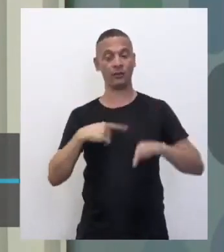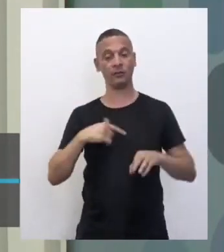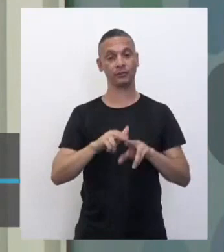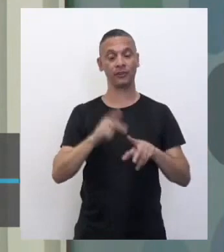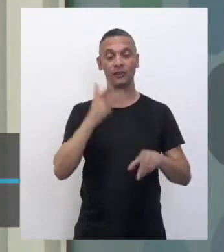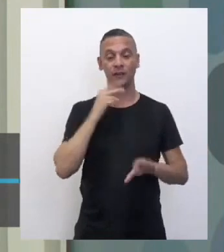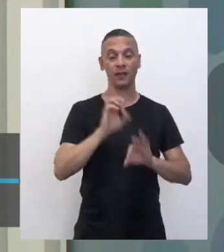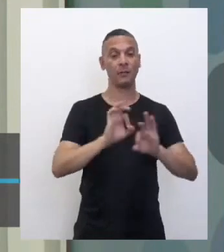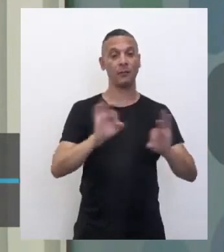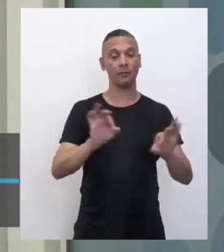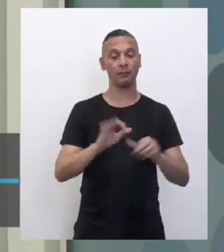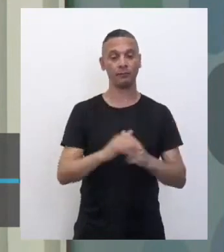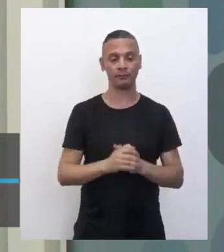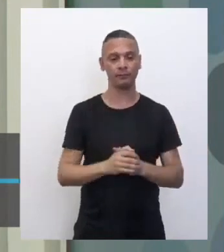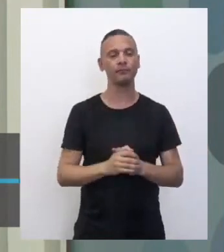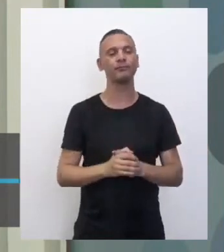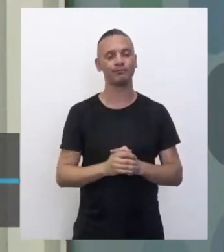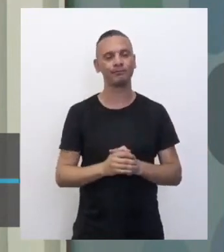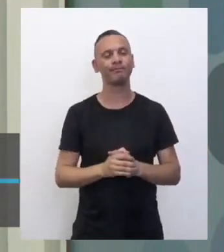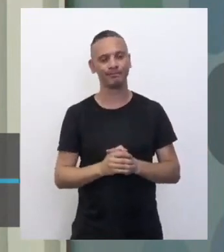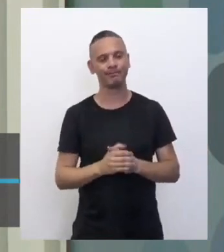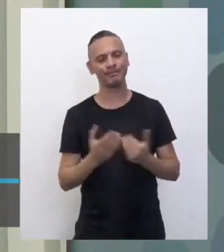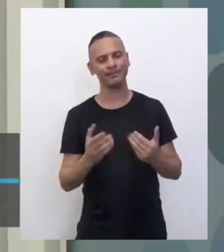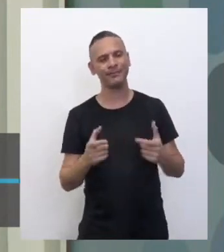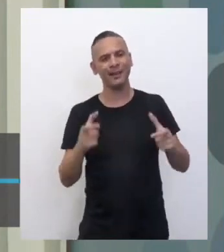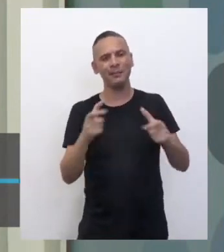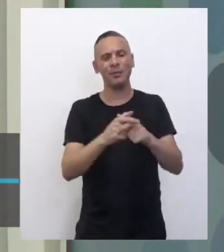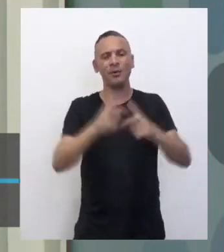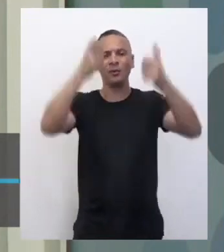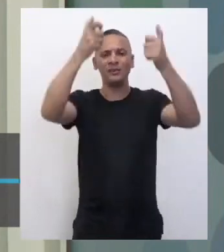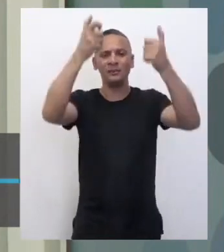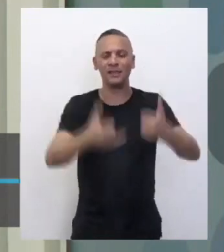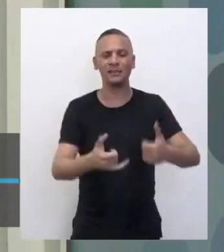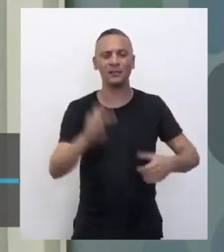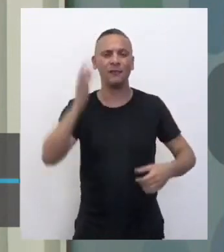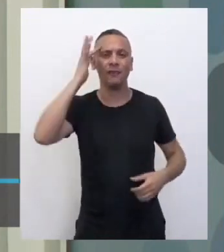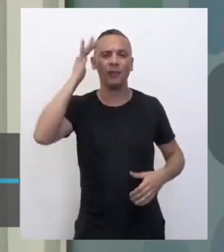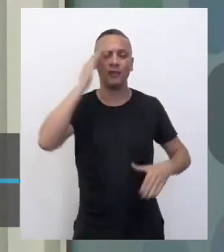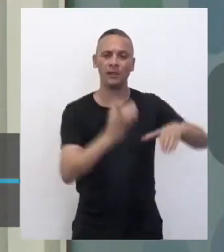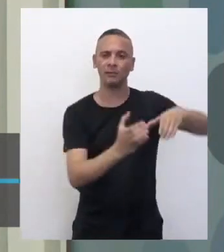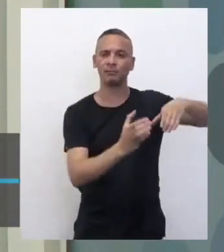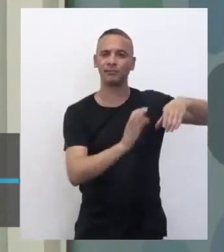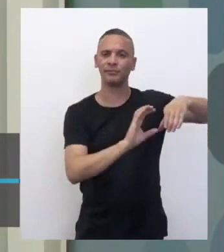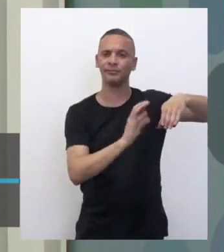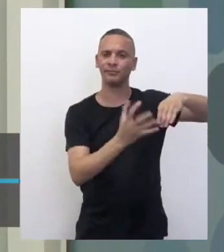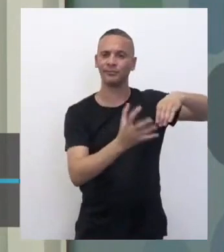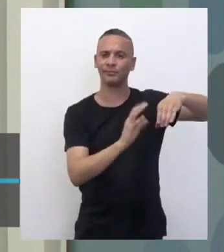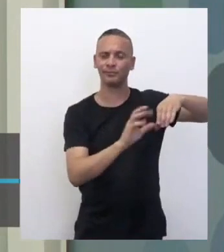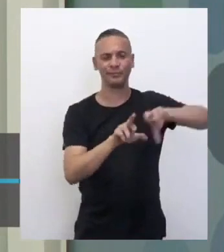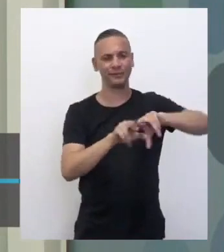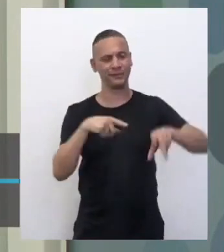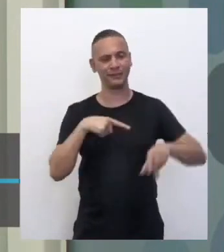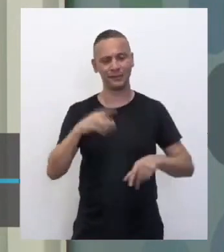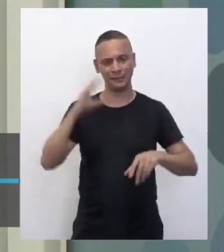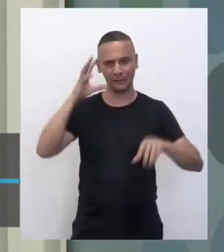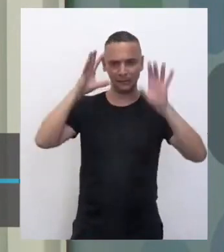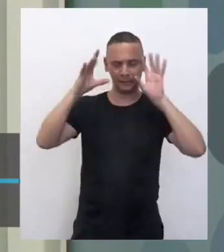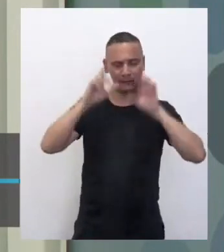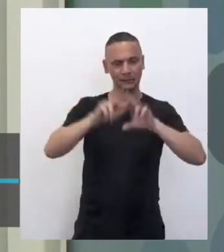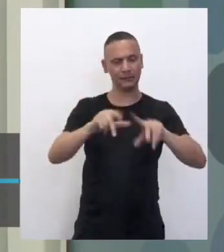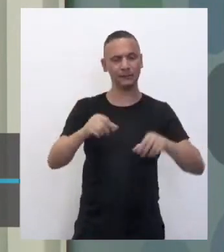muito se fala sobre como pouco se fala da filosofia oriental. Vai ser uma reflexão filosófica,